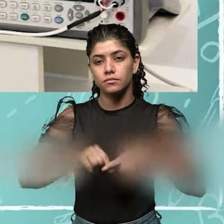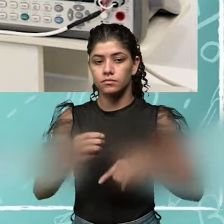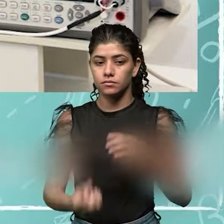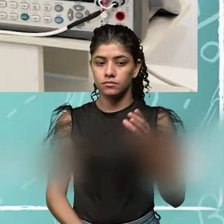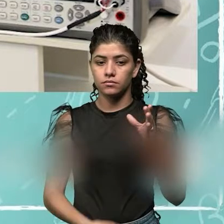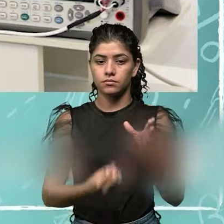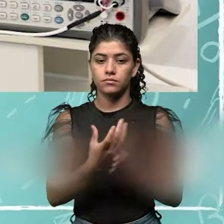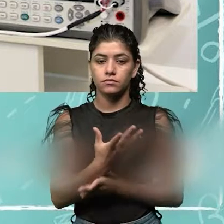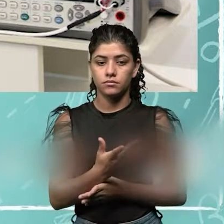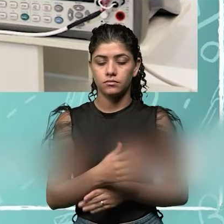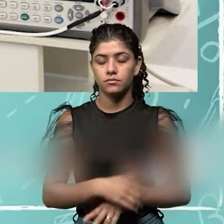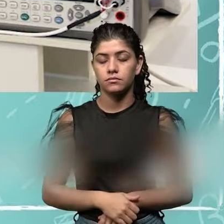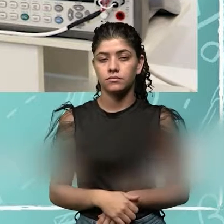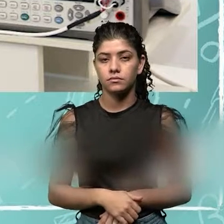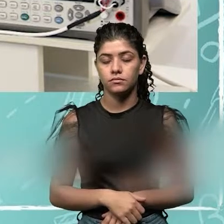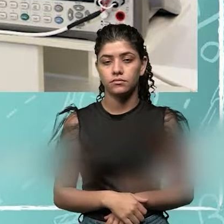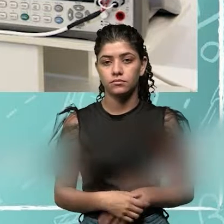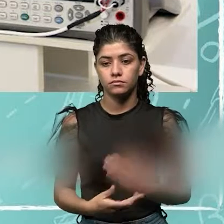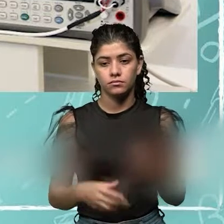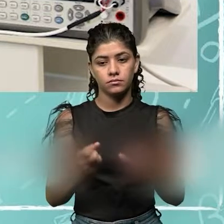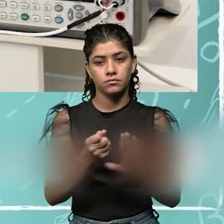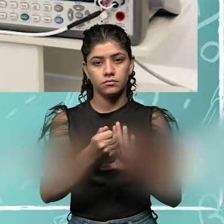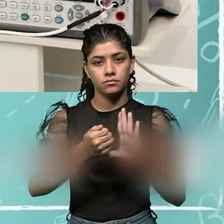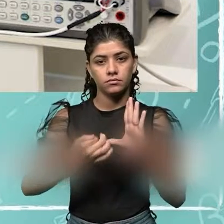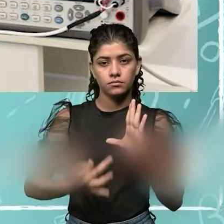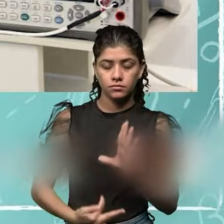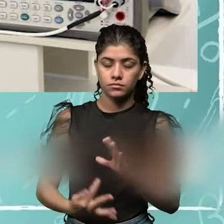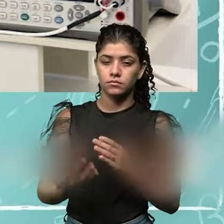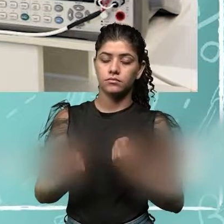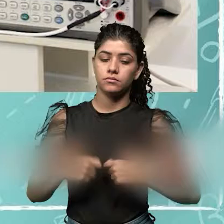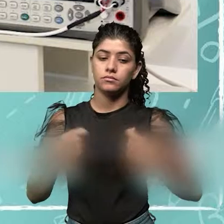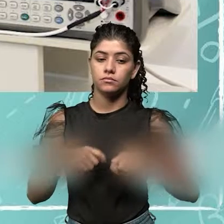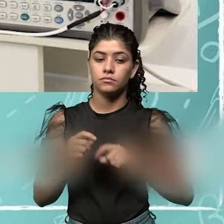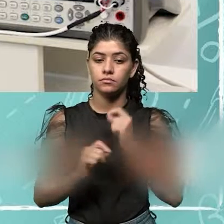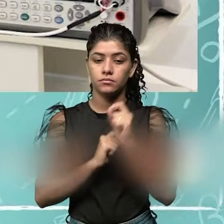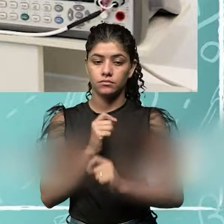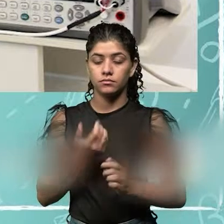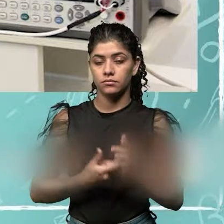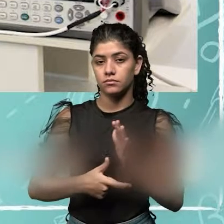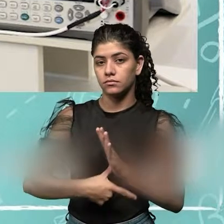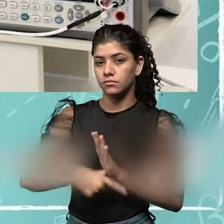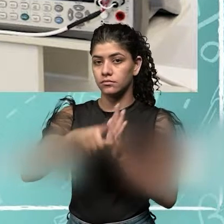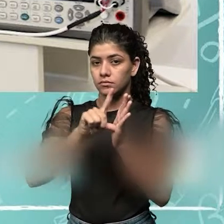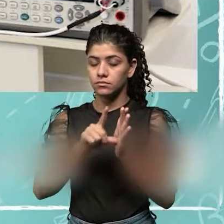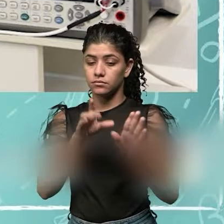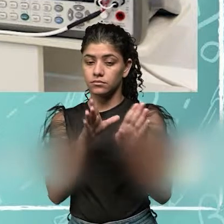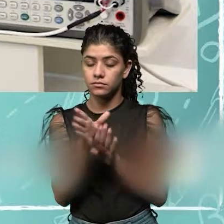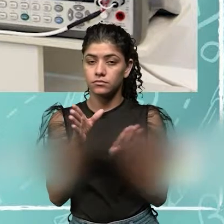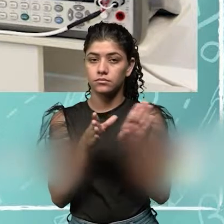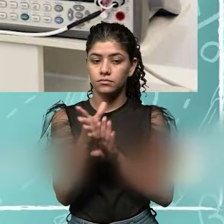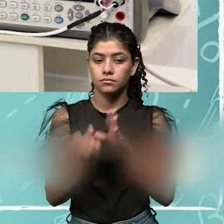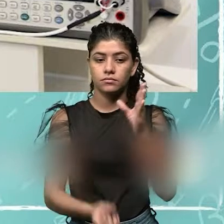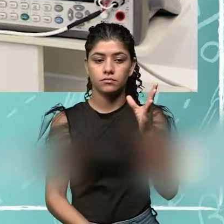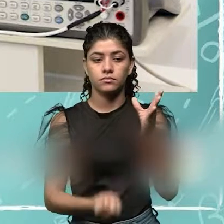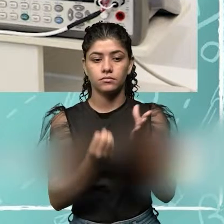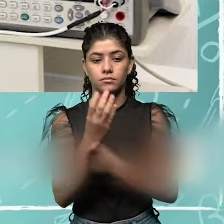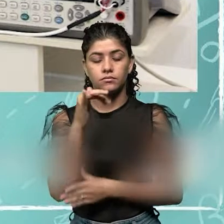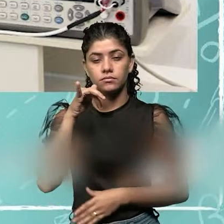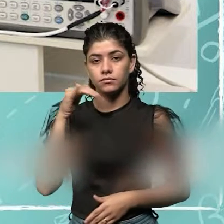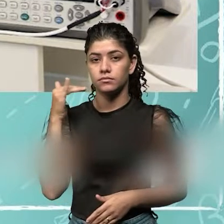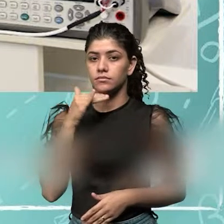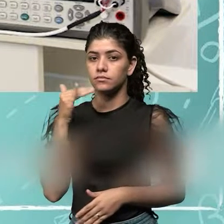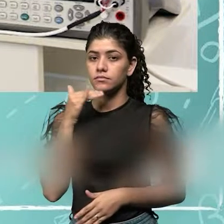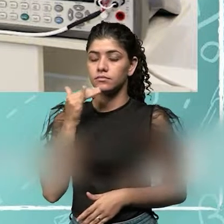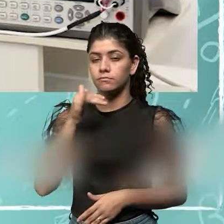produtos fabricados fora dos requisitos especificados. Destina-se antes a orientar a fabricação e